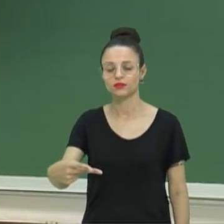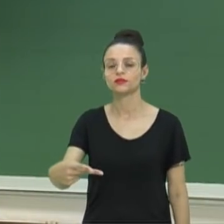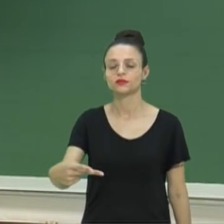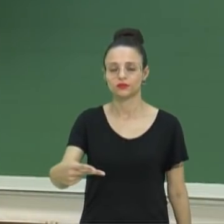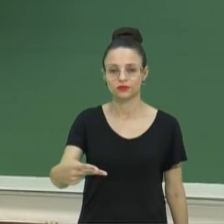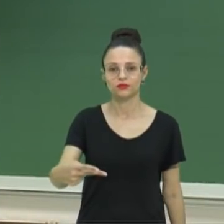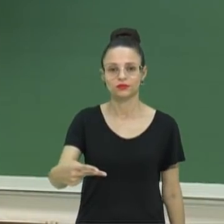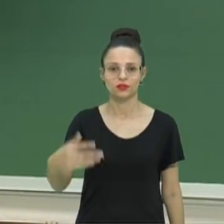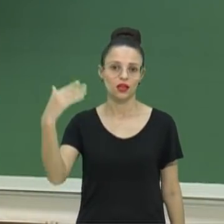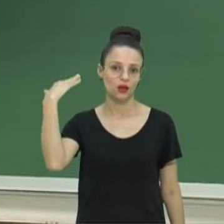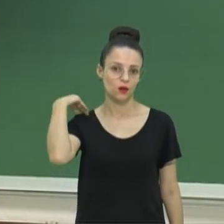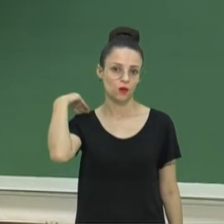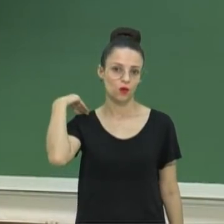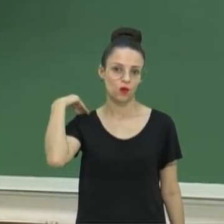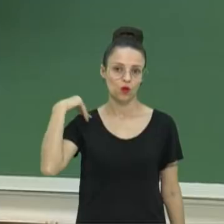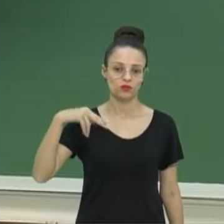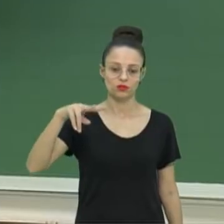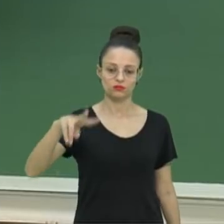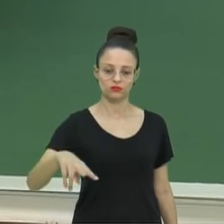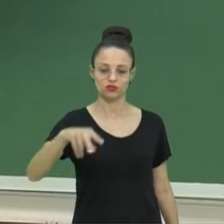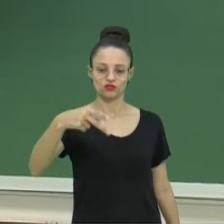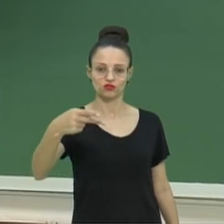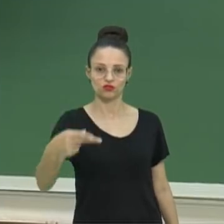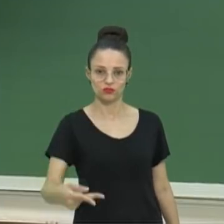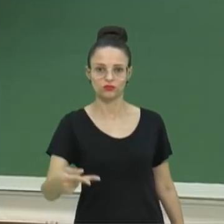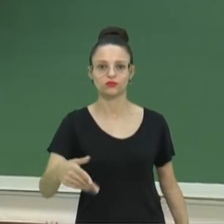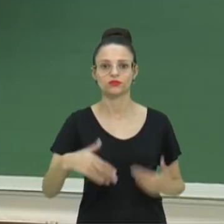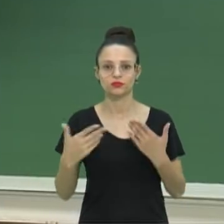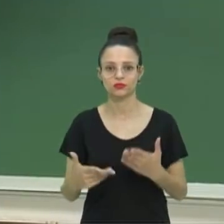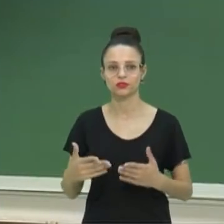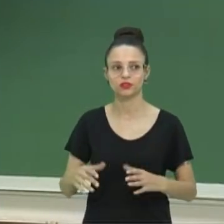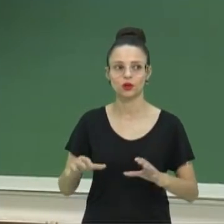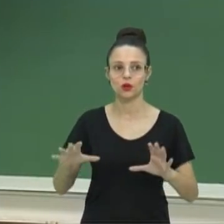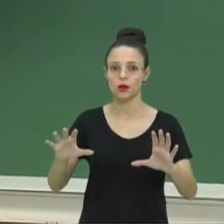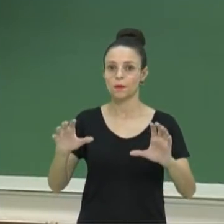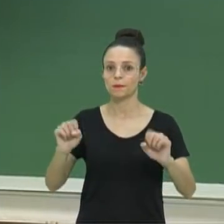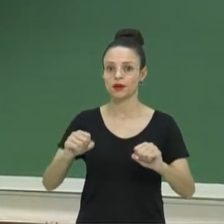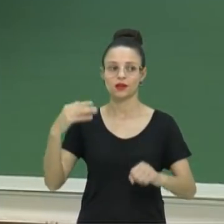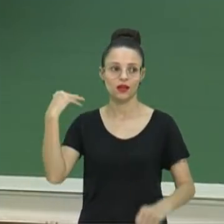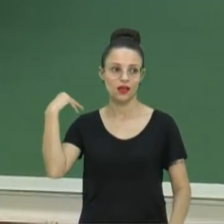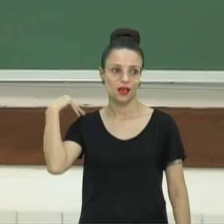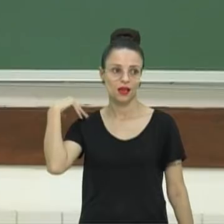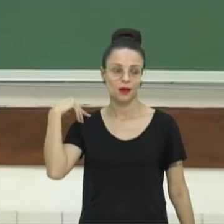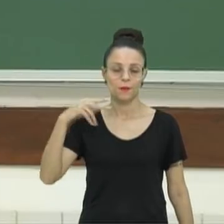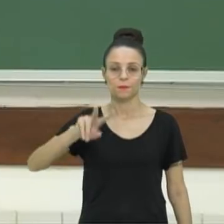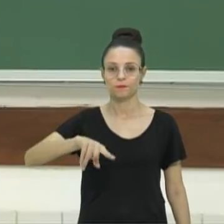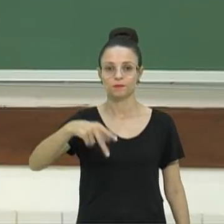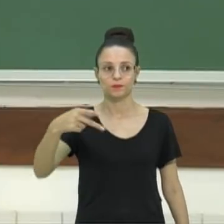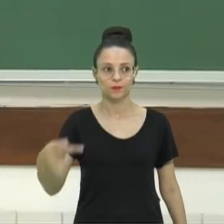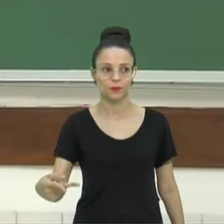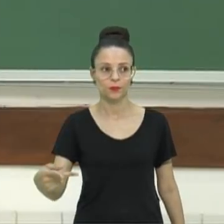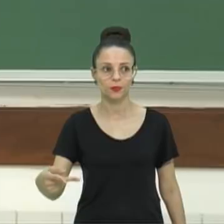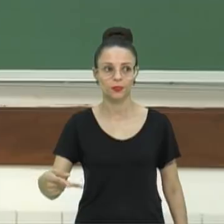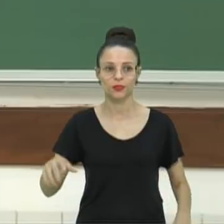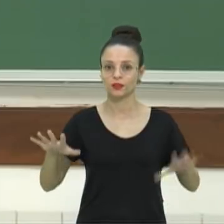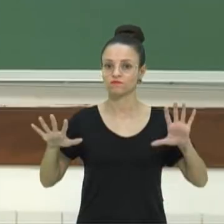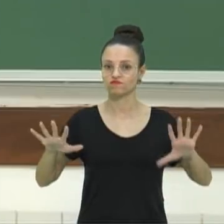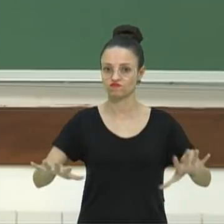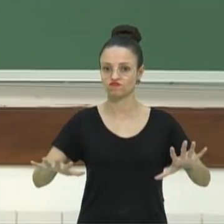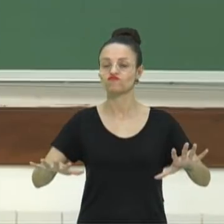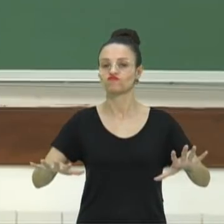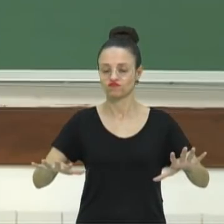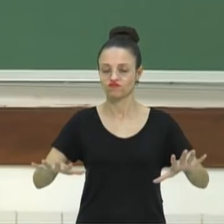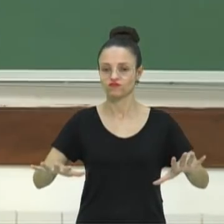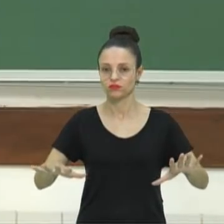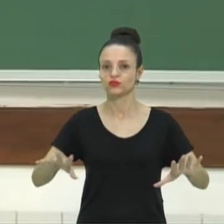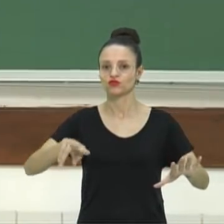oponente com as costas ao chão, né? Então a ideia é, se imobilizei meu oponente com as costas ao chão, segurei ele lá com as costas no chão,